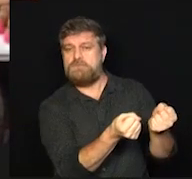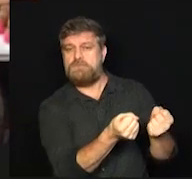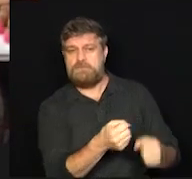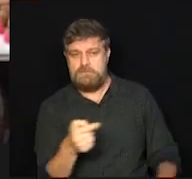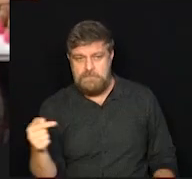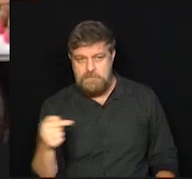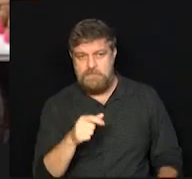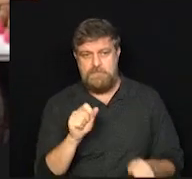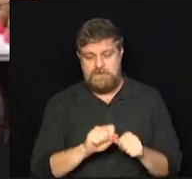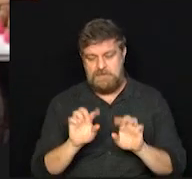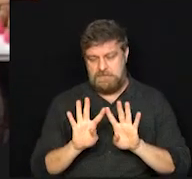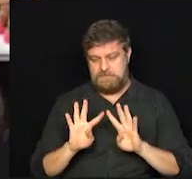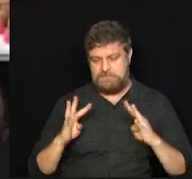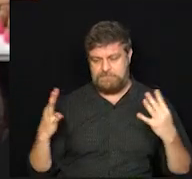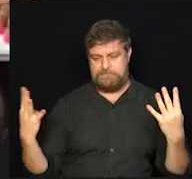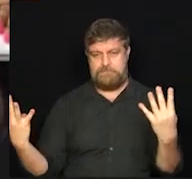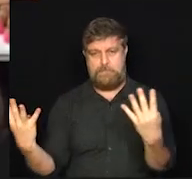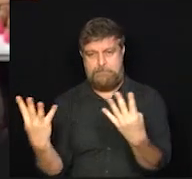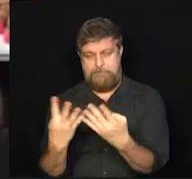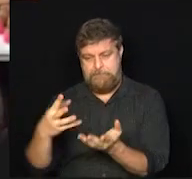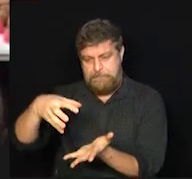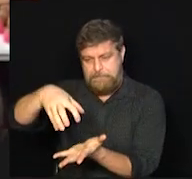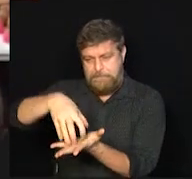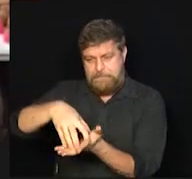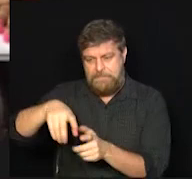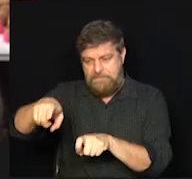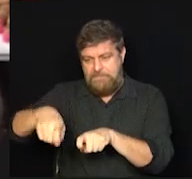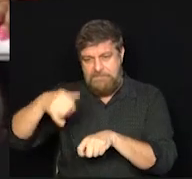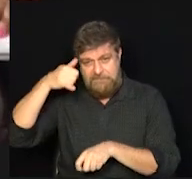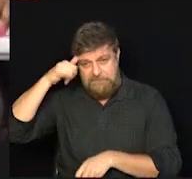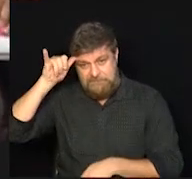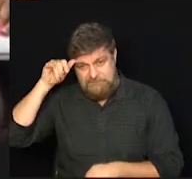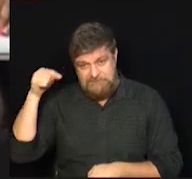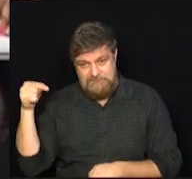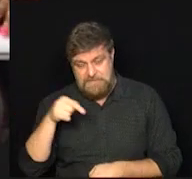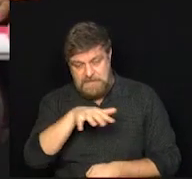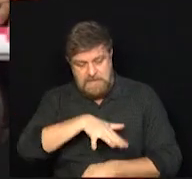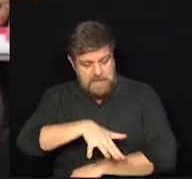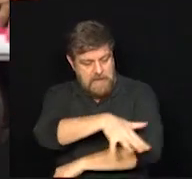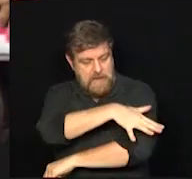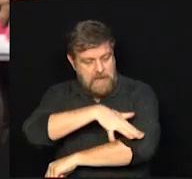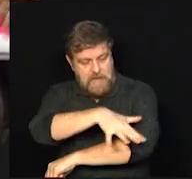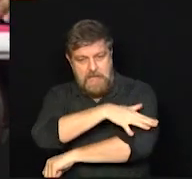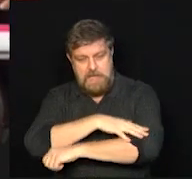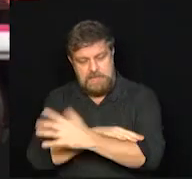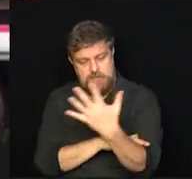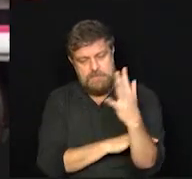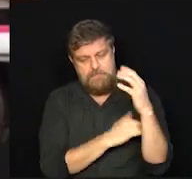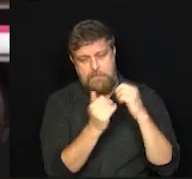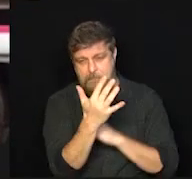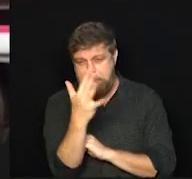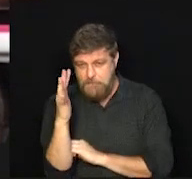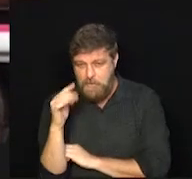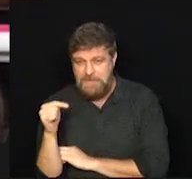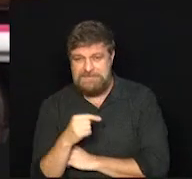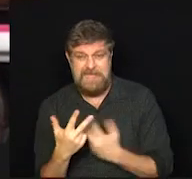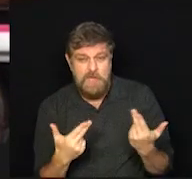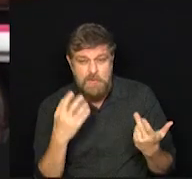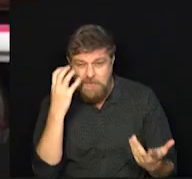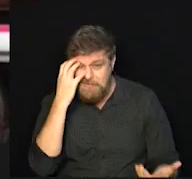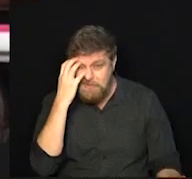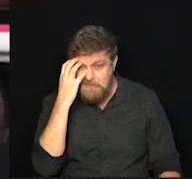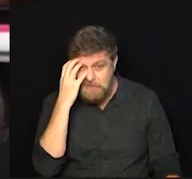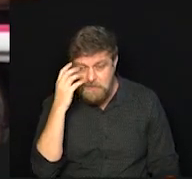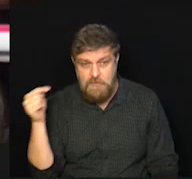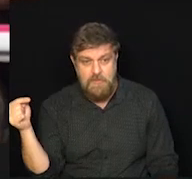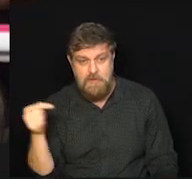implementar um cercamento aqui como é da área de parque de bola ou na coral e